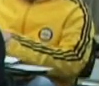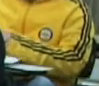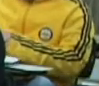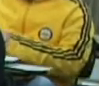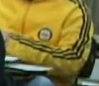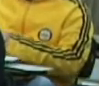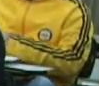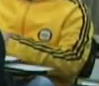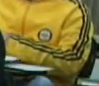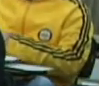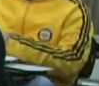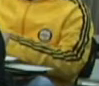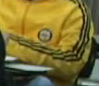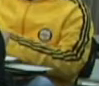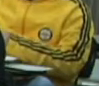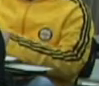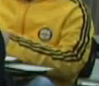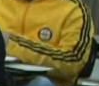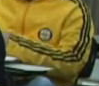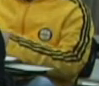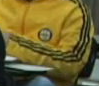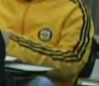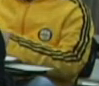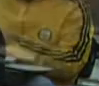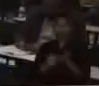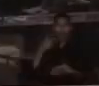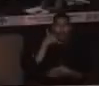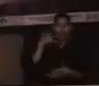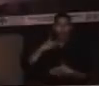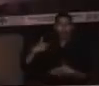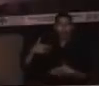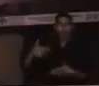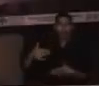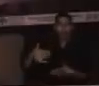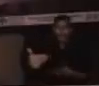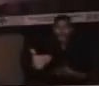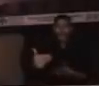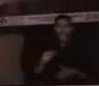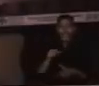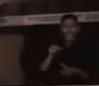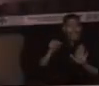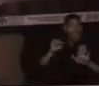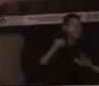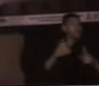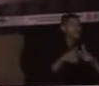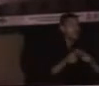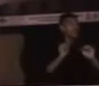Porque eu Quando começo a falar Não paro E qualquer coisa Eu peço que vocês Me avisem aqui No